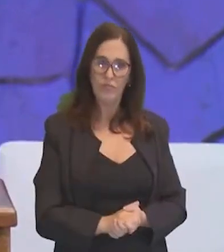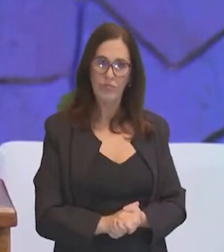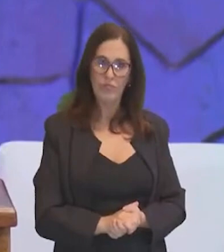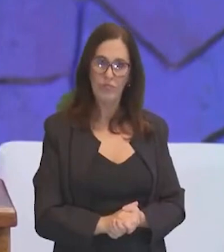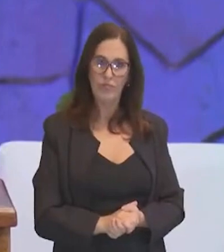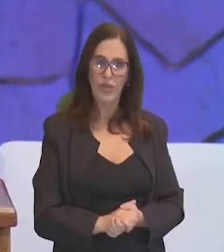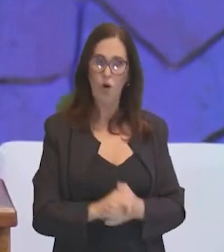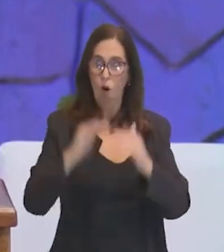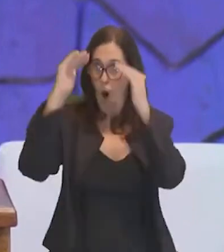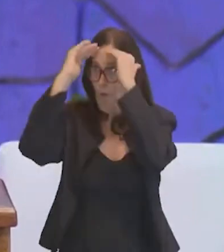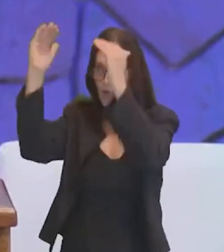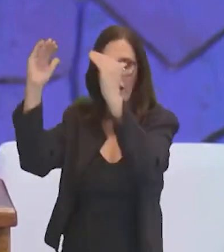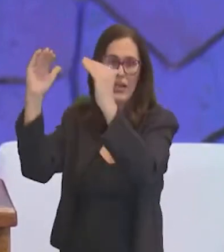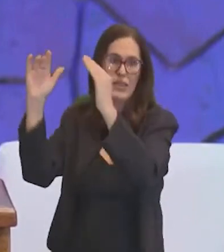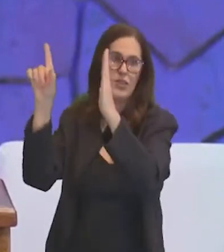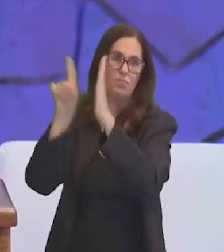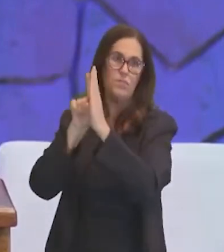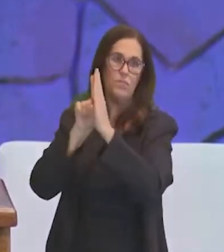Guarda o mandamento para ser forte.